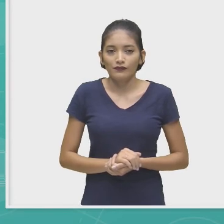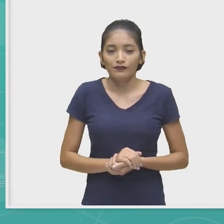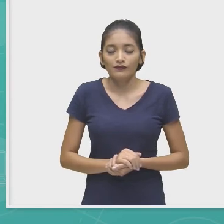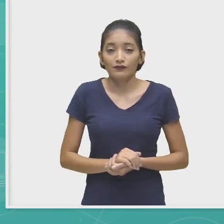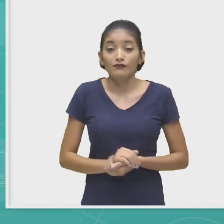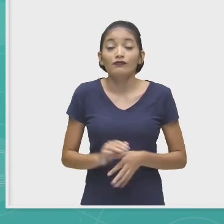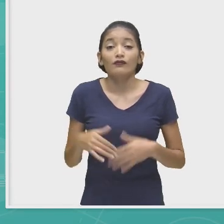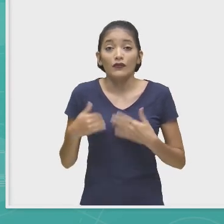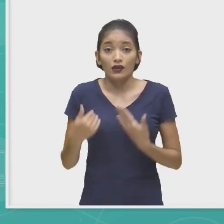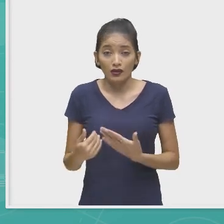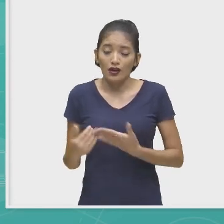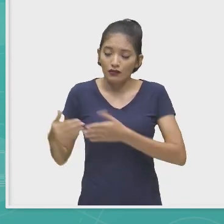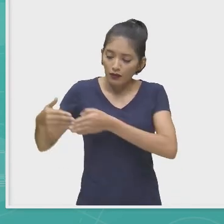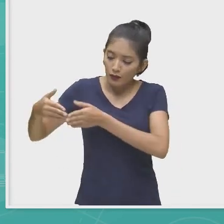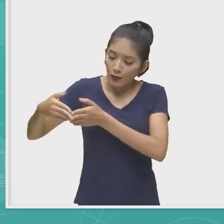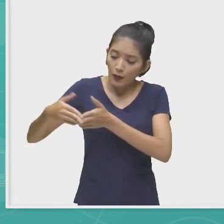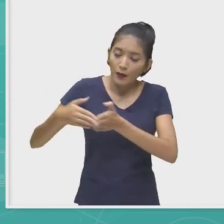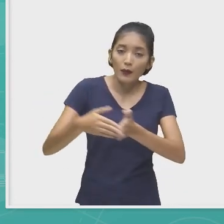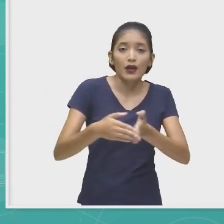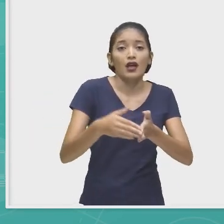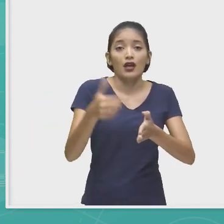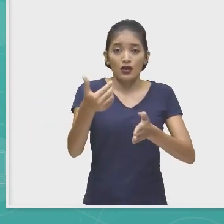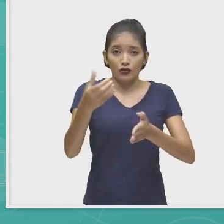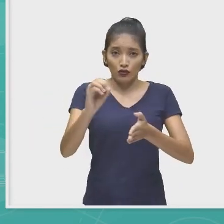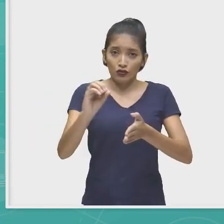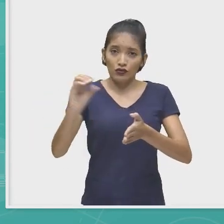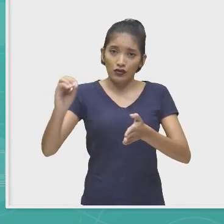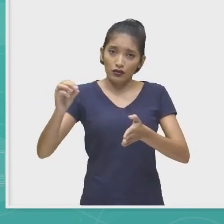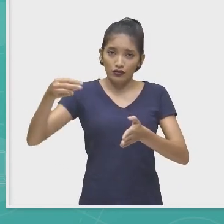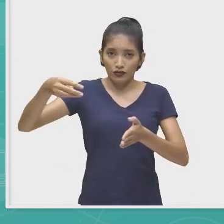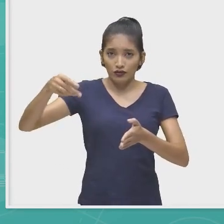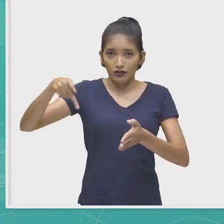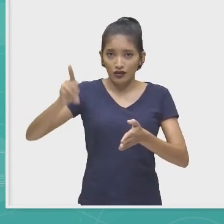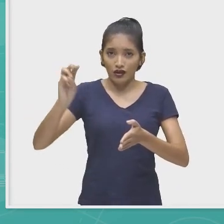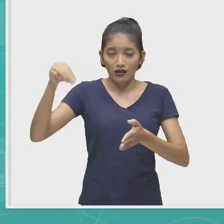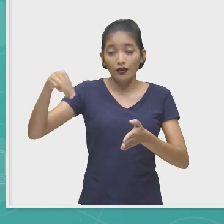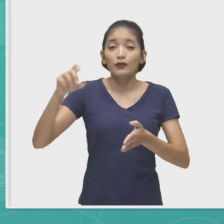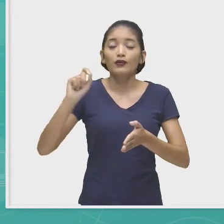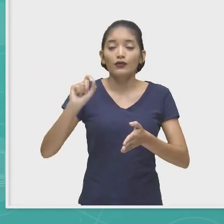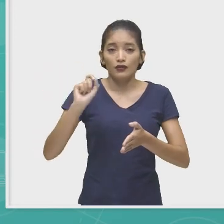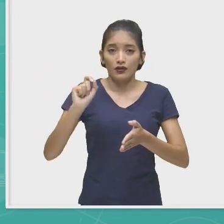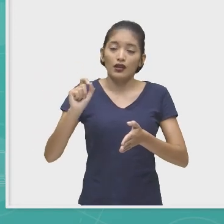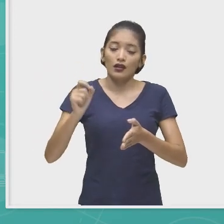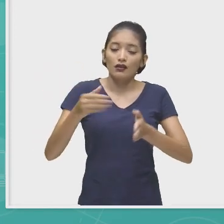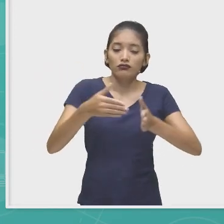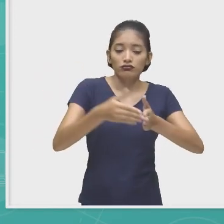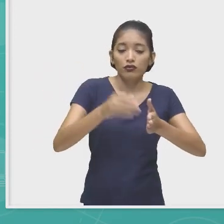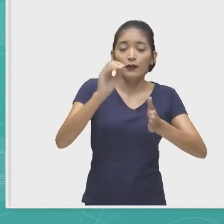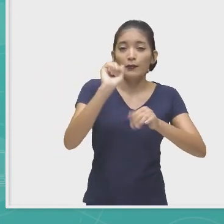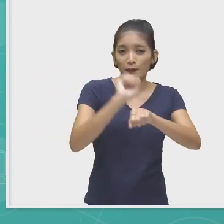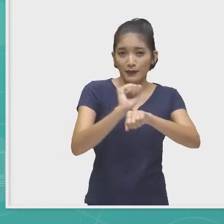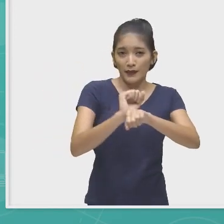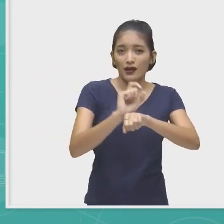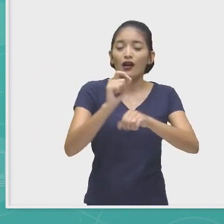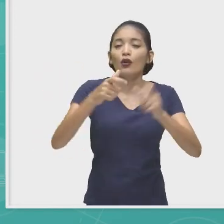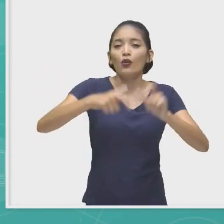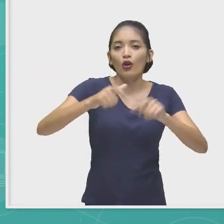Após ter percorrido 200 quilômetros, a lancha precisou parar em